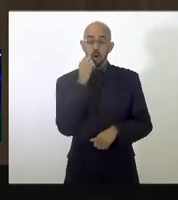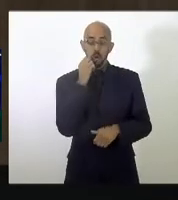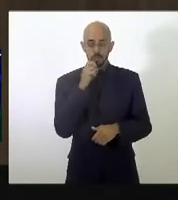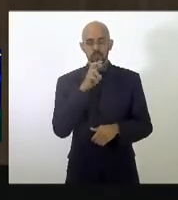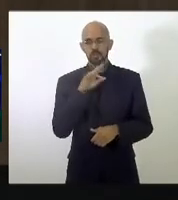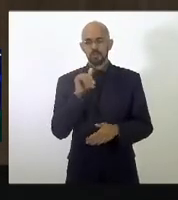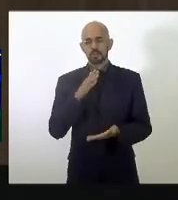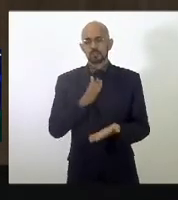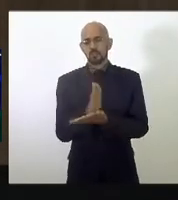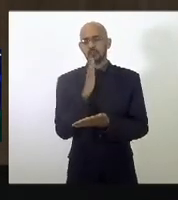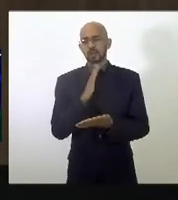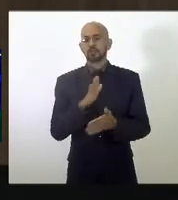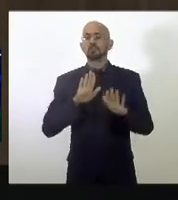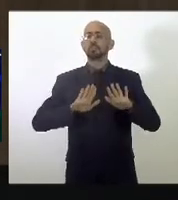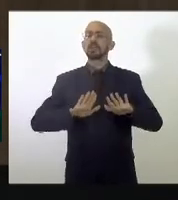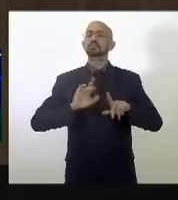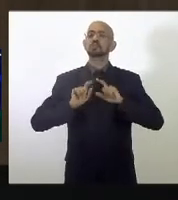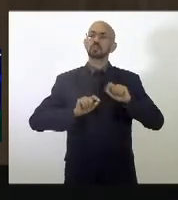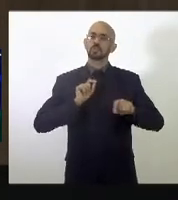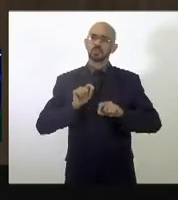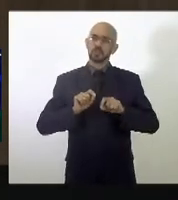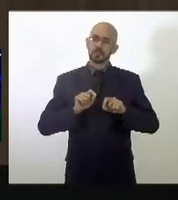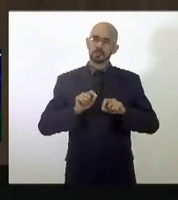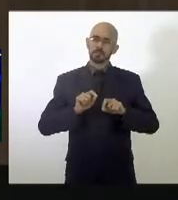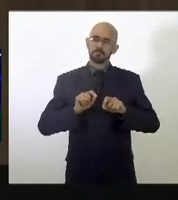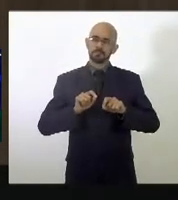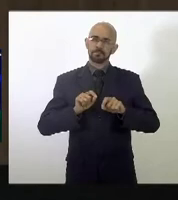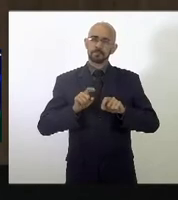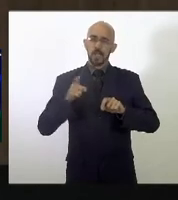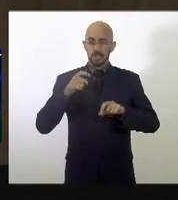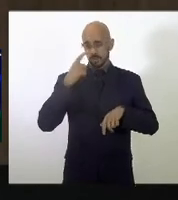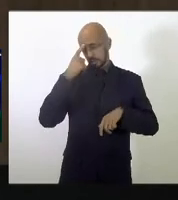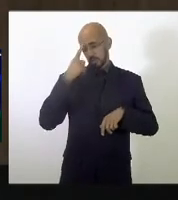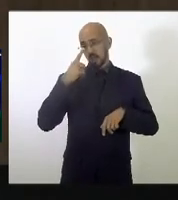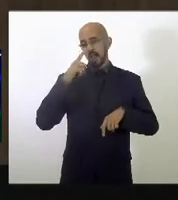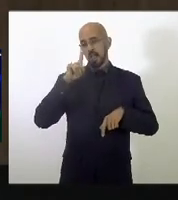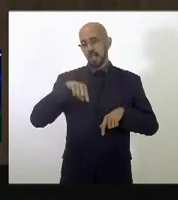aprovado. No entanto, a iniciativa